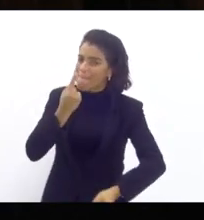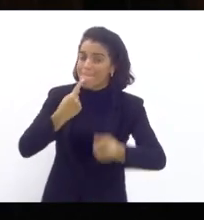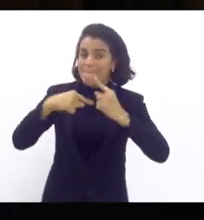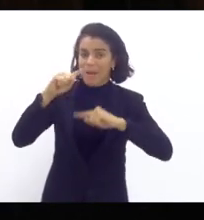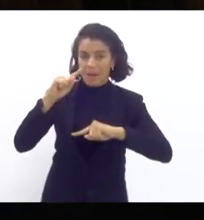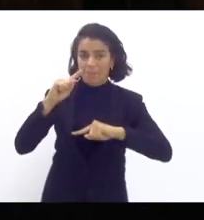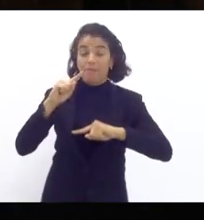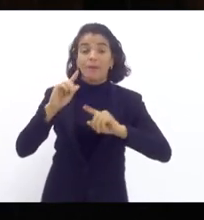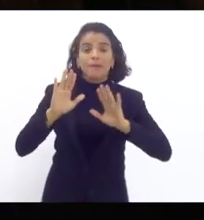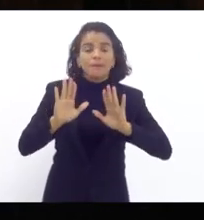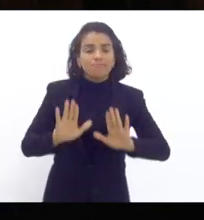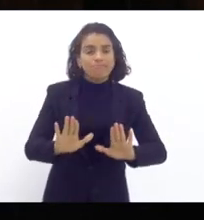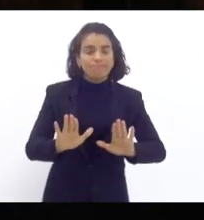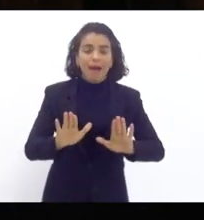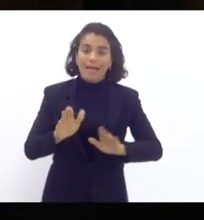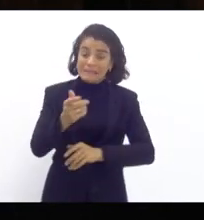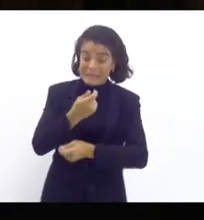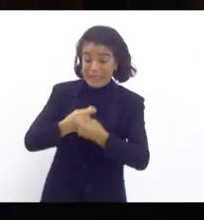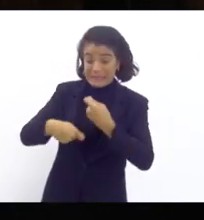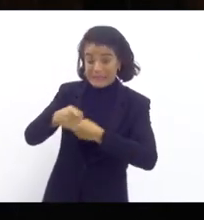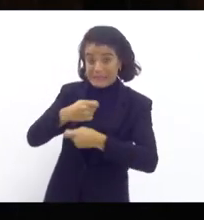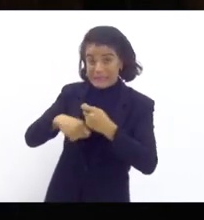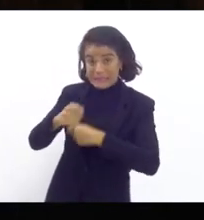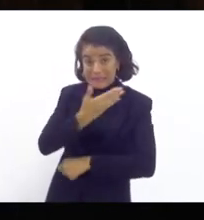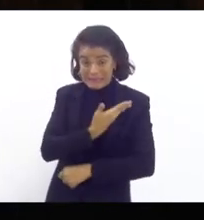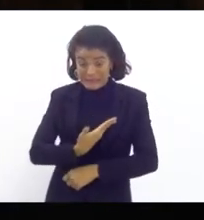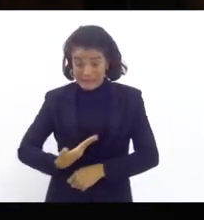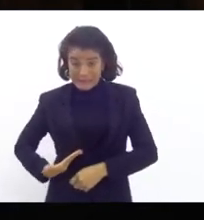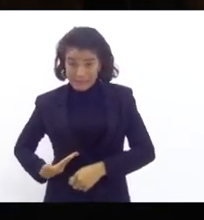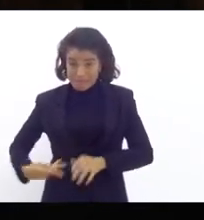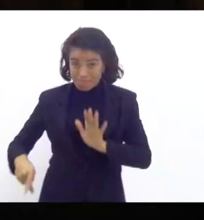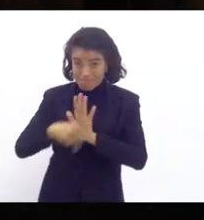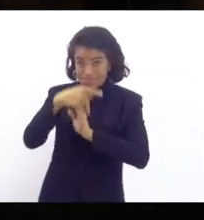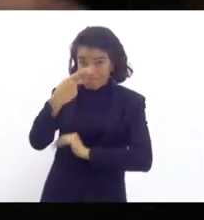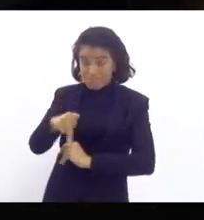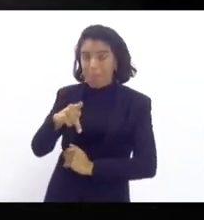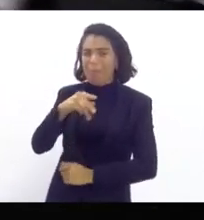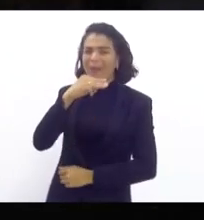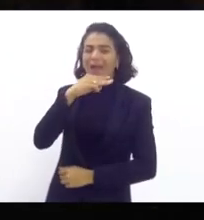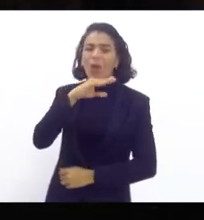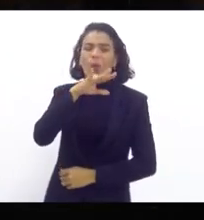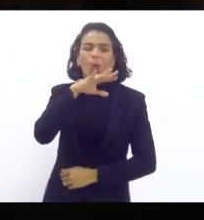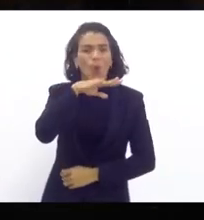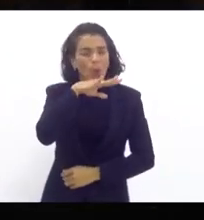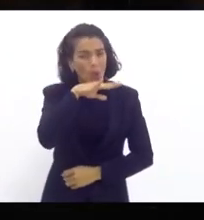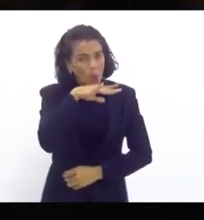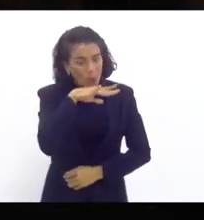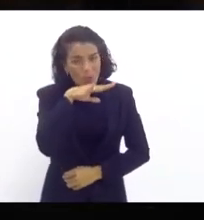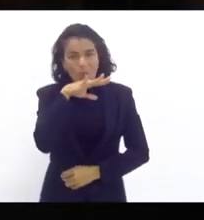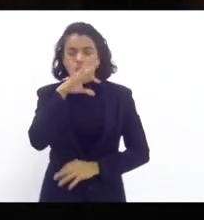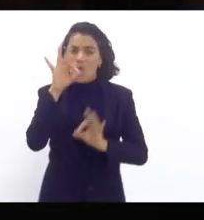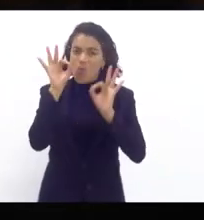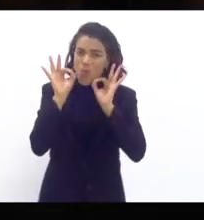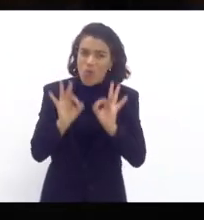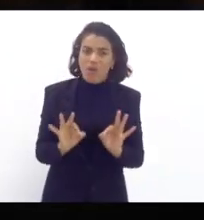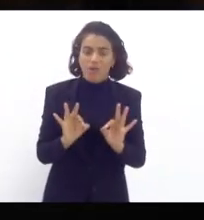reerguer. Mas a administração pública que ali se encontra é muito ruim, é muito